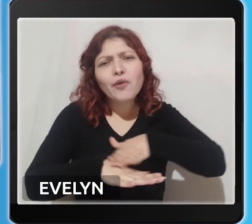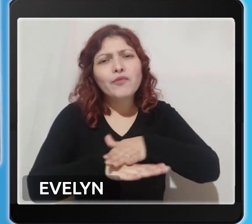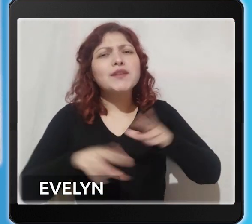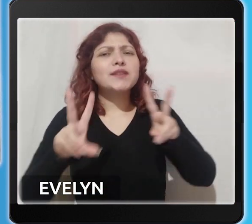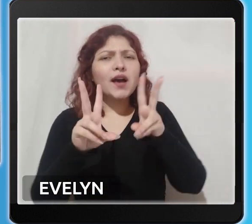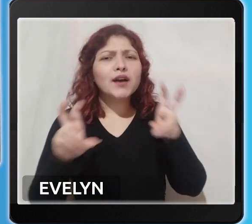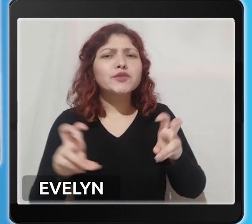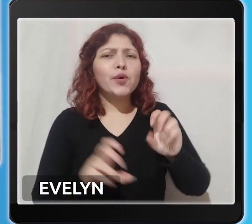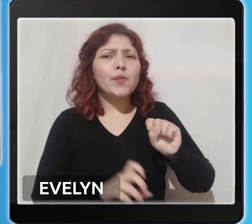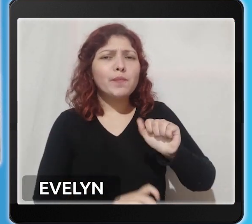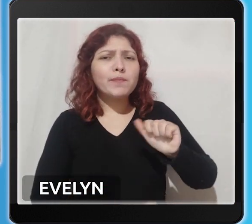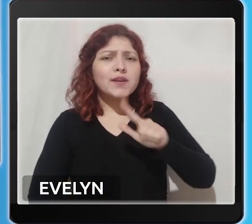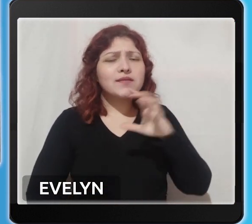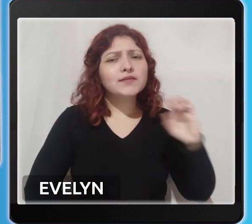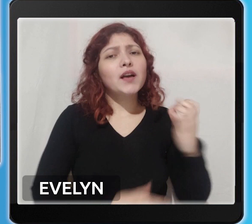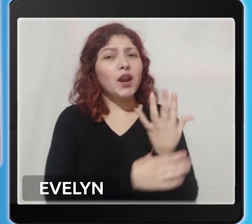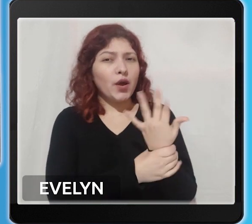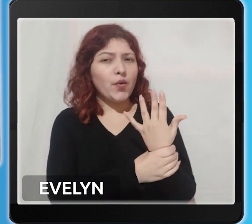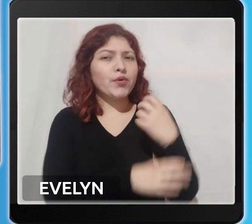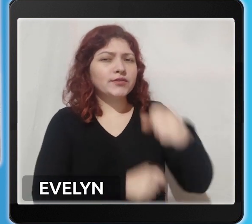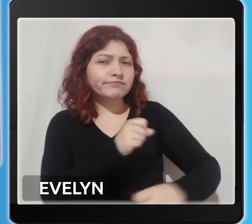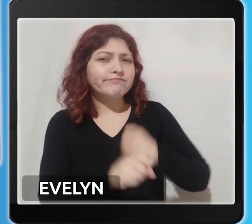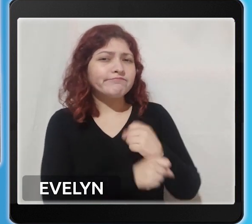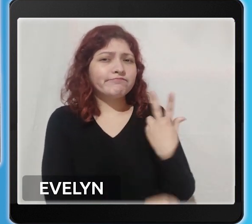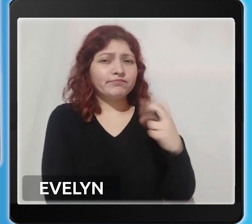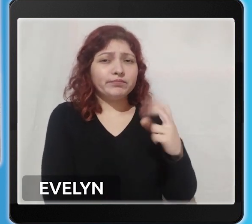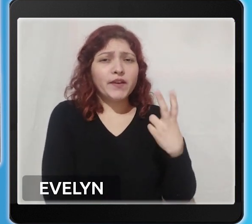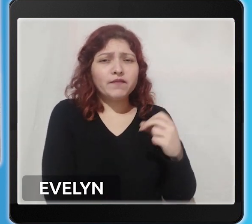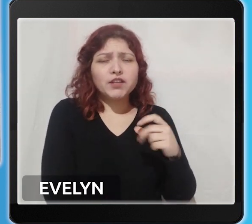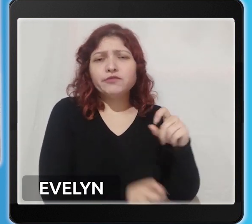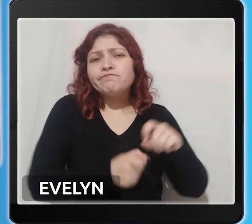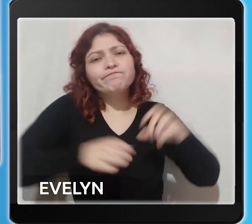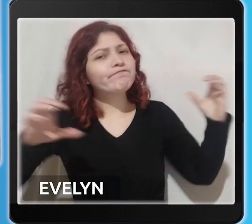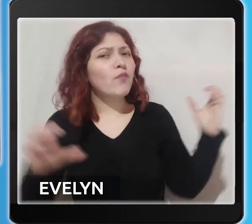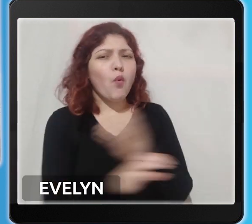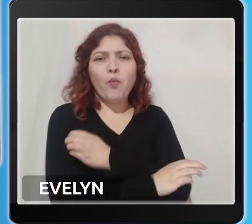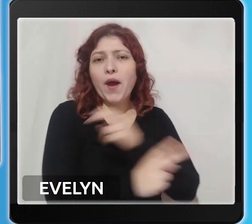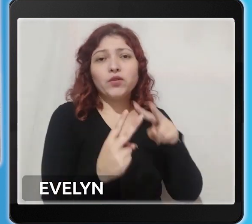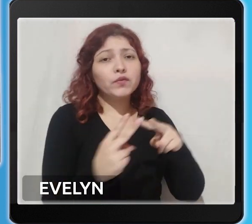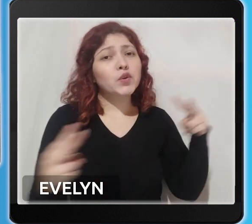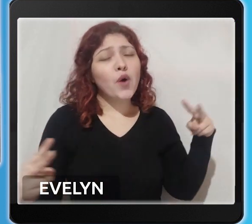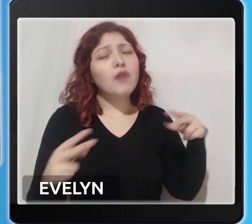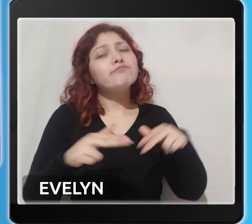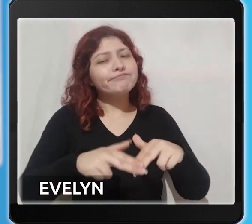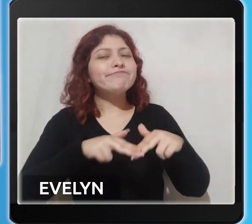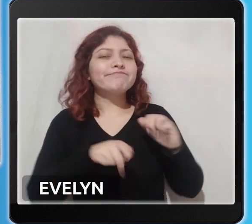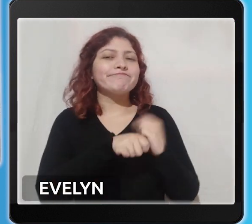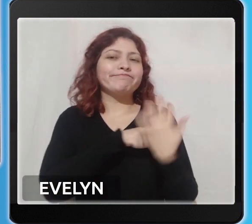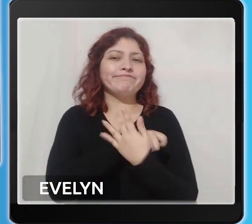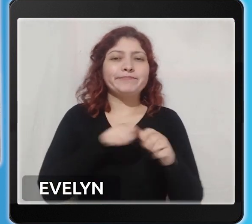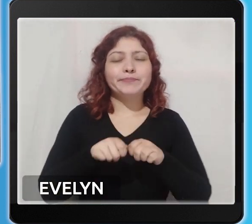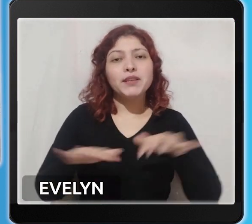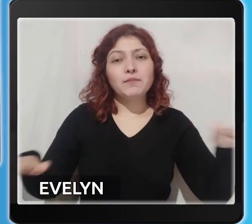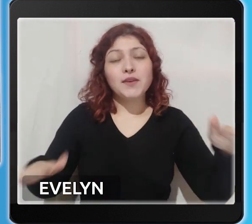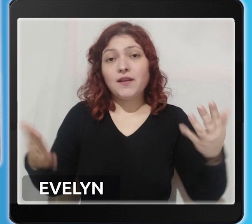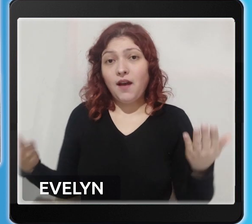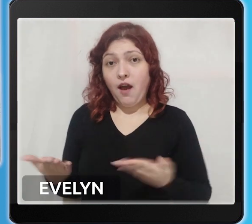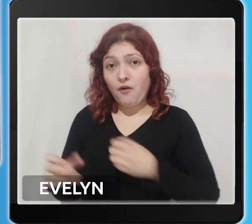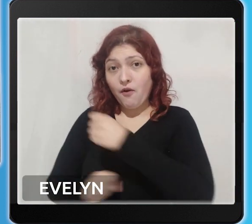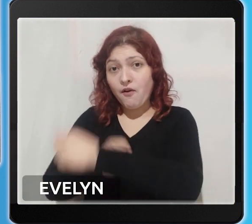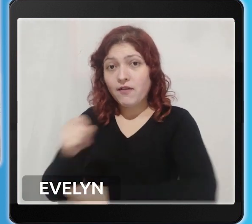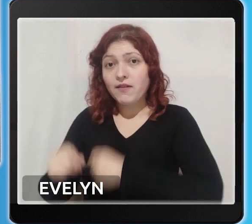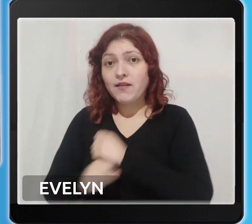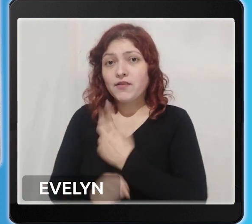com vocês sobre o Salão URGS 2020, o primeiro realizado no formato totalmente virtual, em função